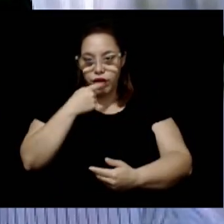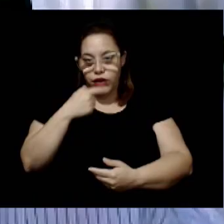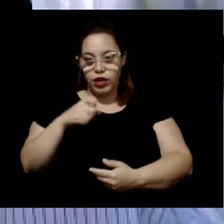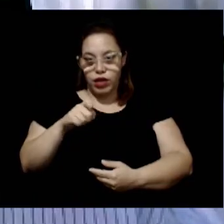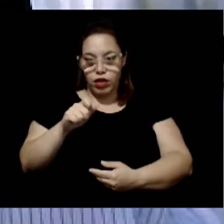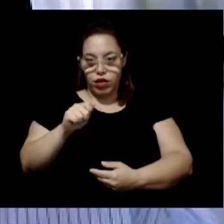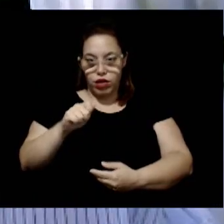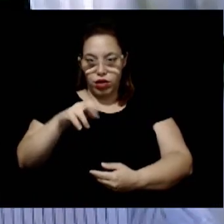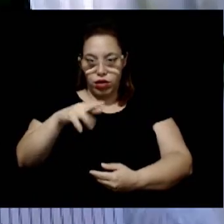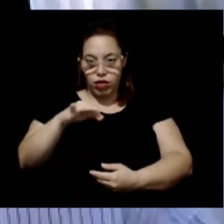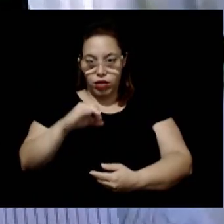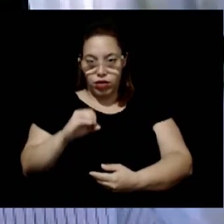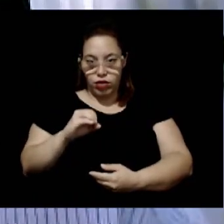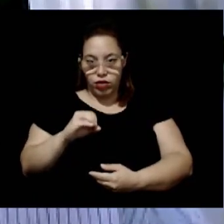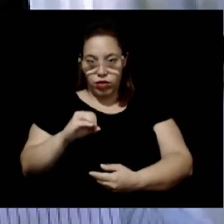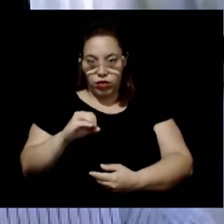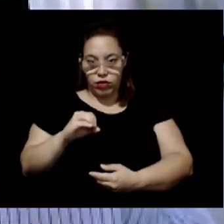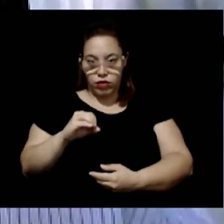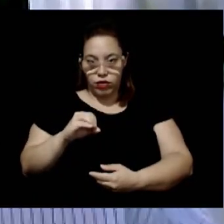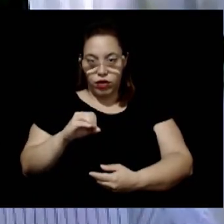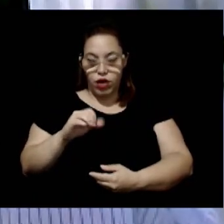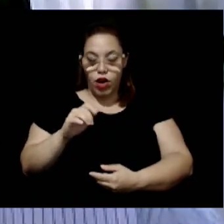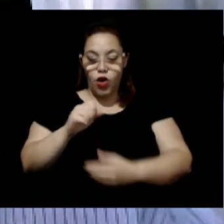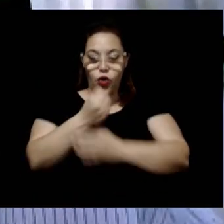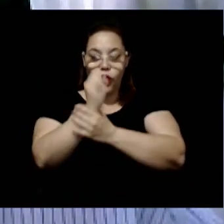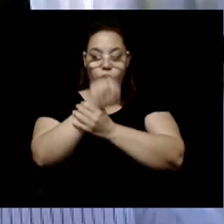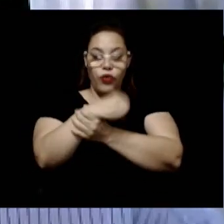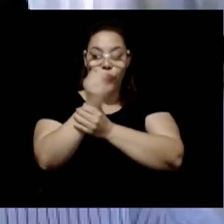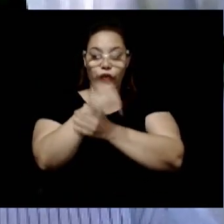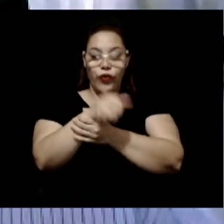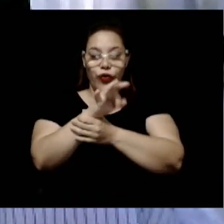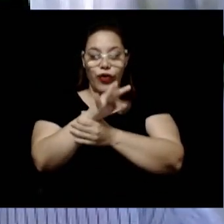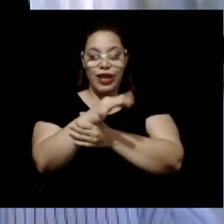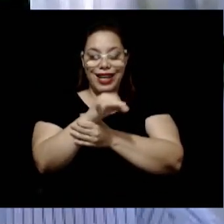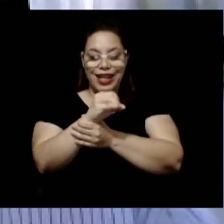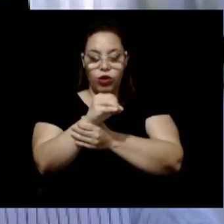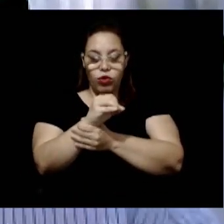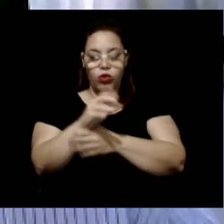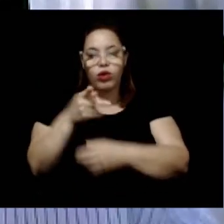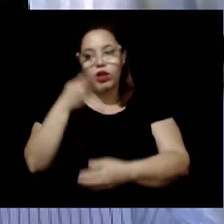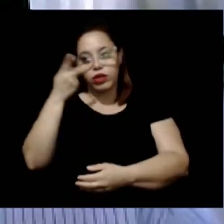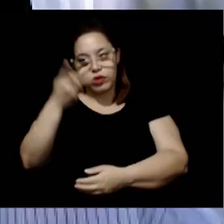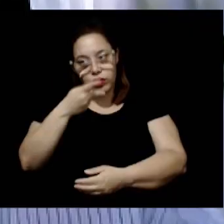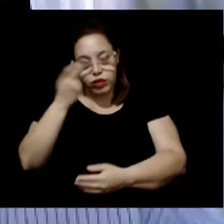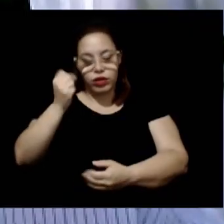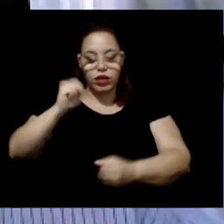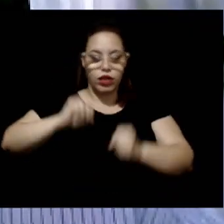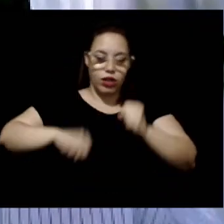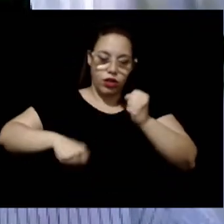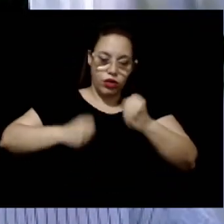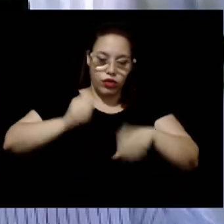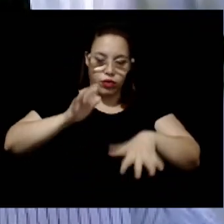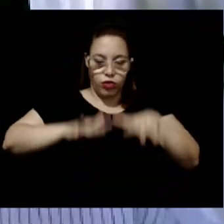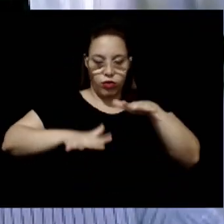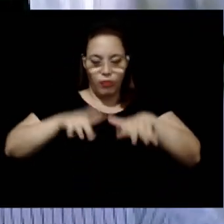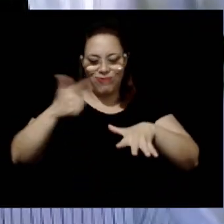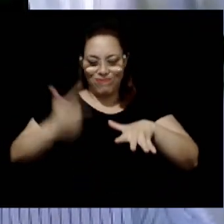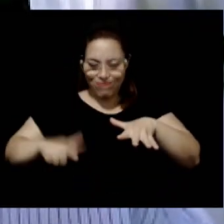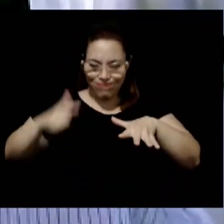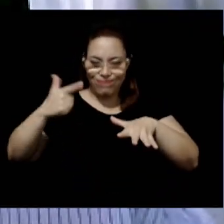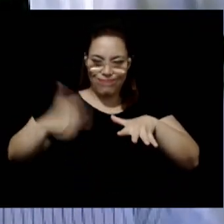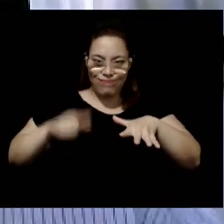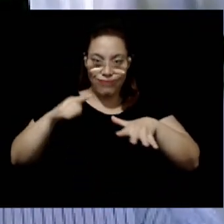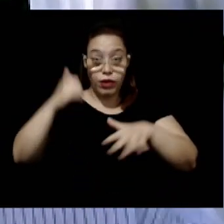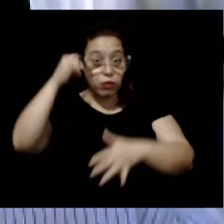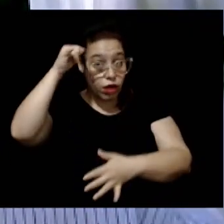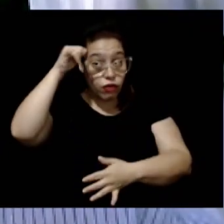medicamentoso, seja de fisioterapia. Agora, o que nós falamos muito do movimento repetitivo é no sentido de preveni-lo.